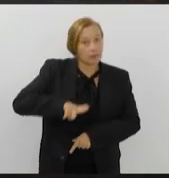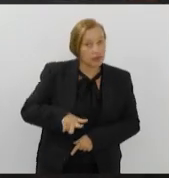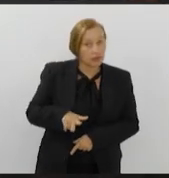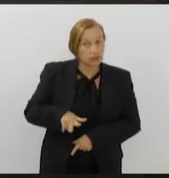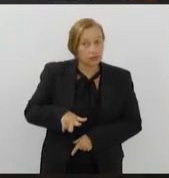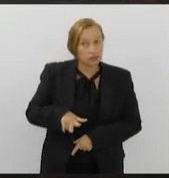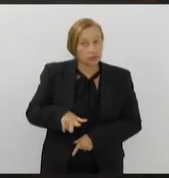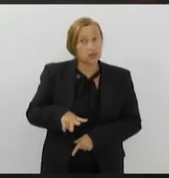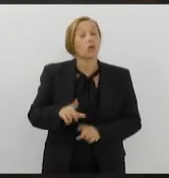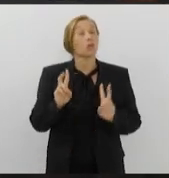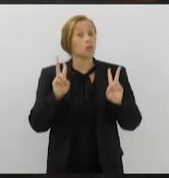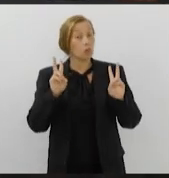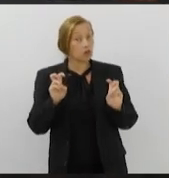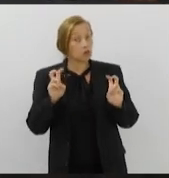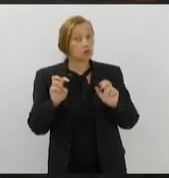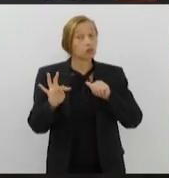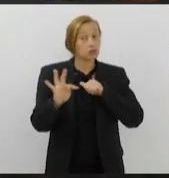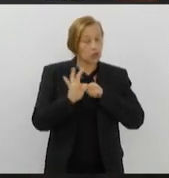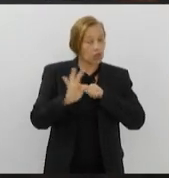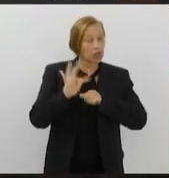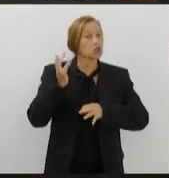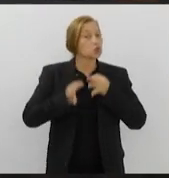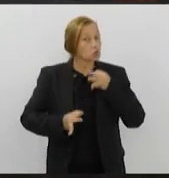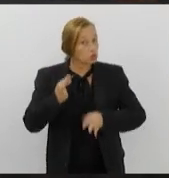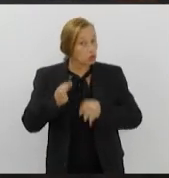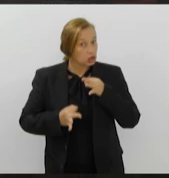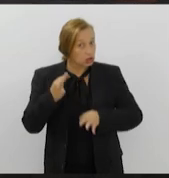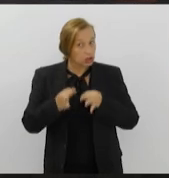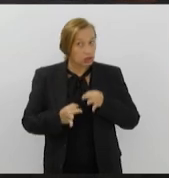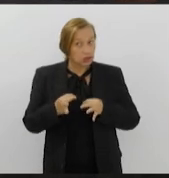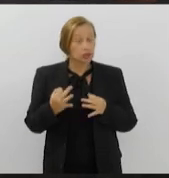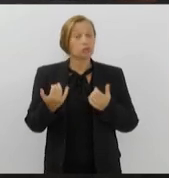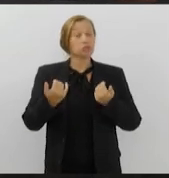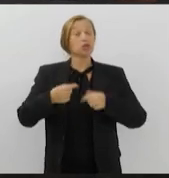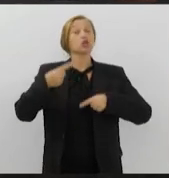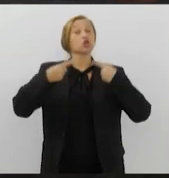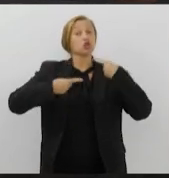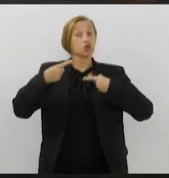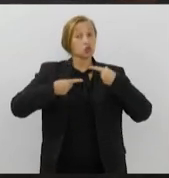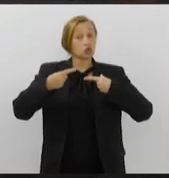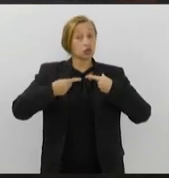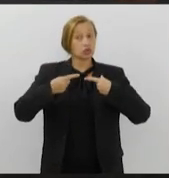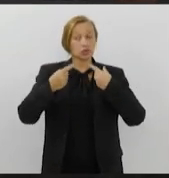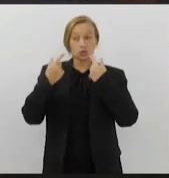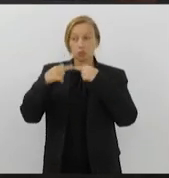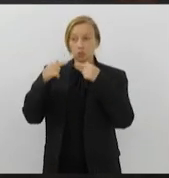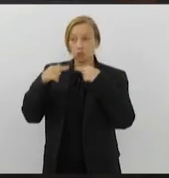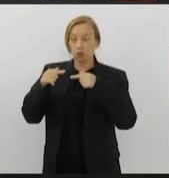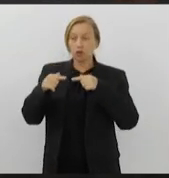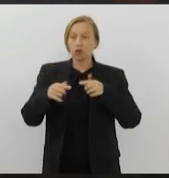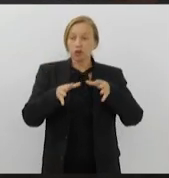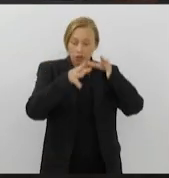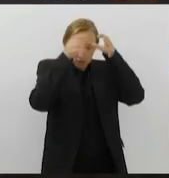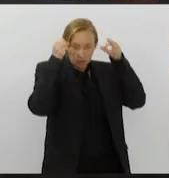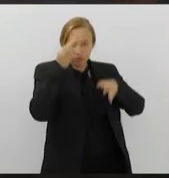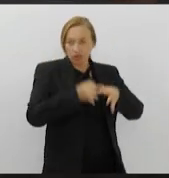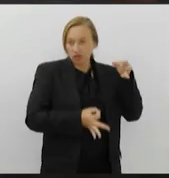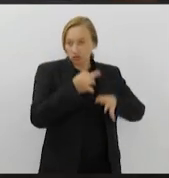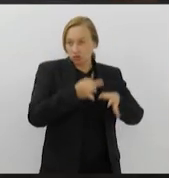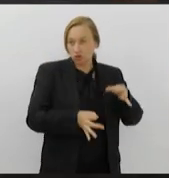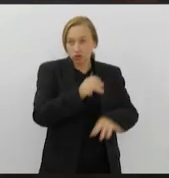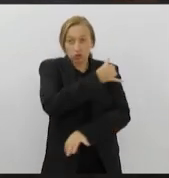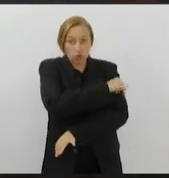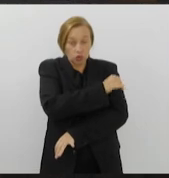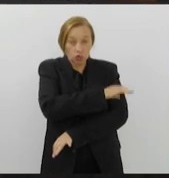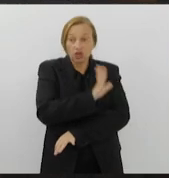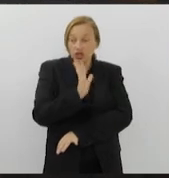há uma questão técnica, jurídica, em voga, que está sendo discutido, questionamentos do Tribunal do Rio, que agora já